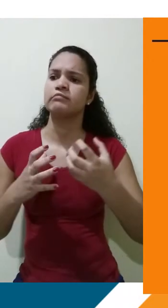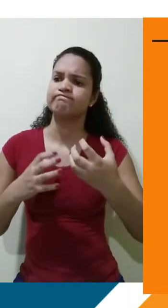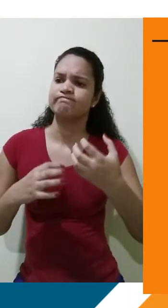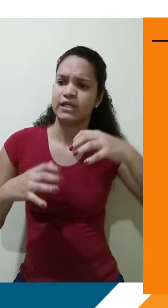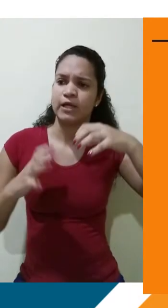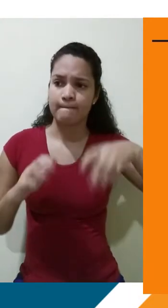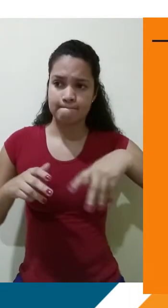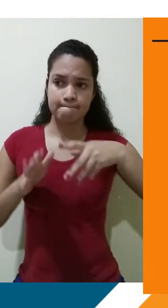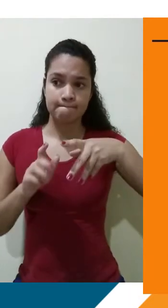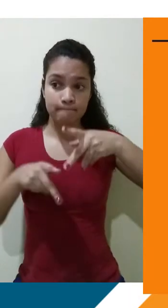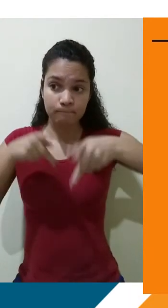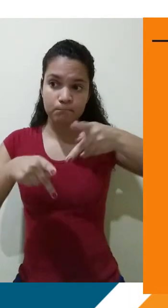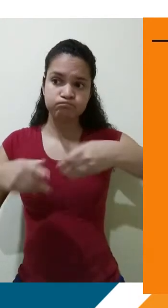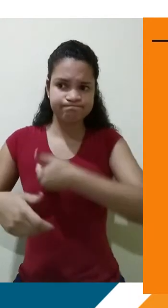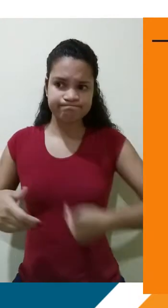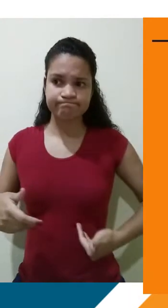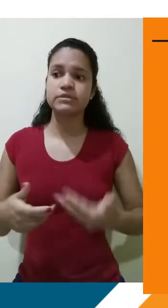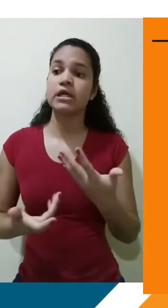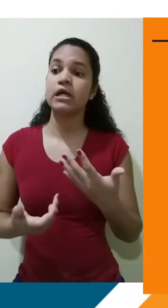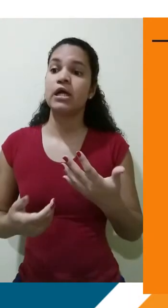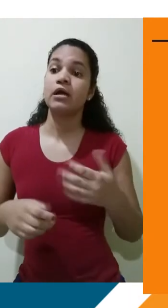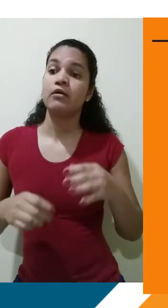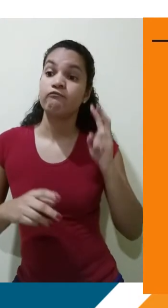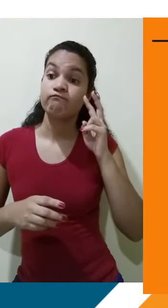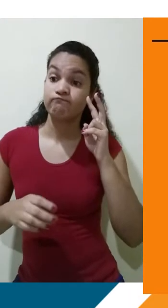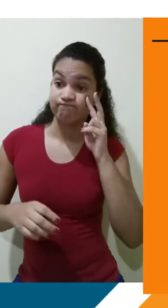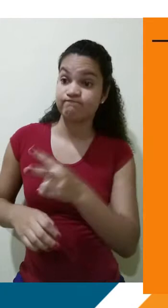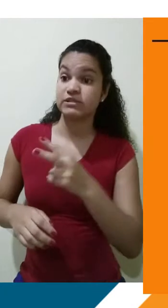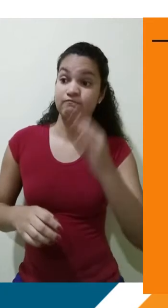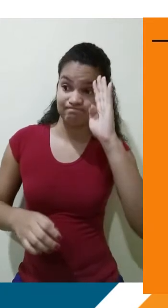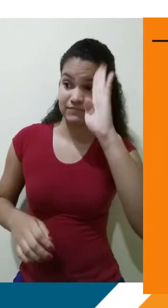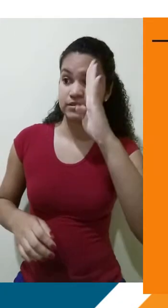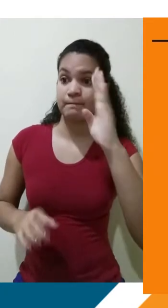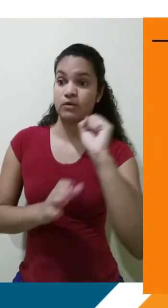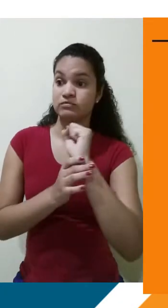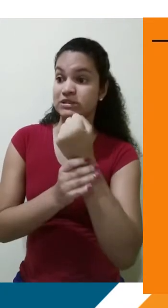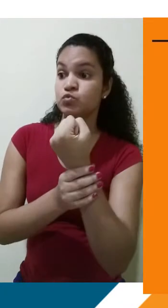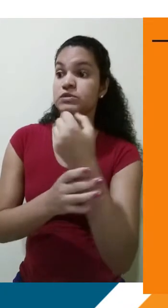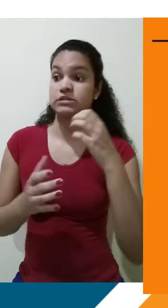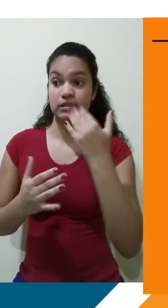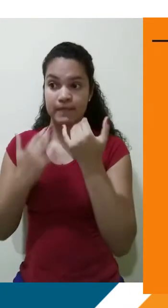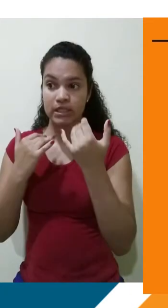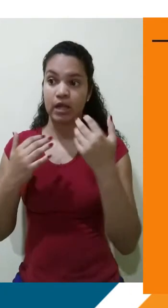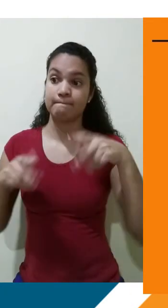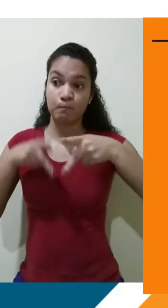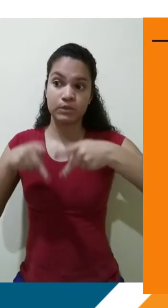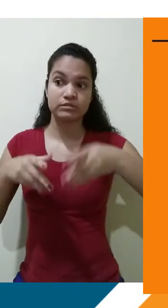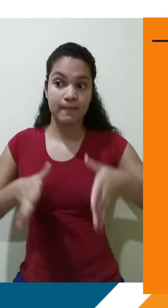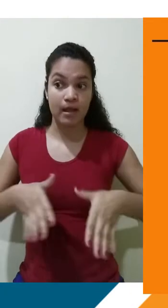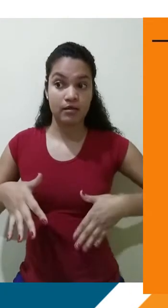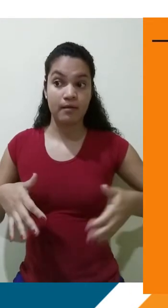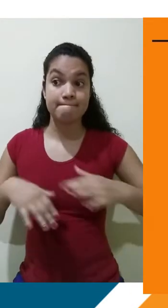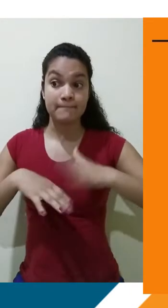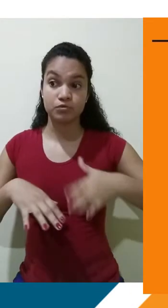da população mais pobre, como o Fome Zero, é crucial para deixar o país ruim. Em dados do IBGE, no ano de 2020, o